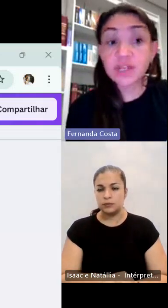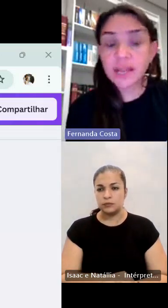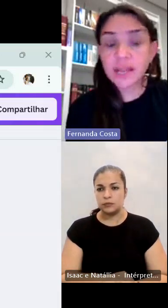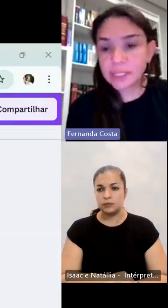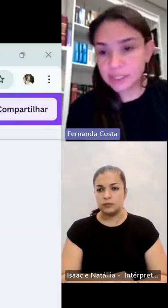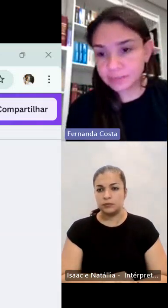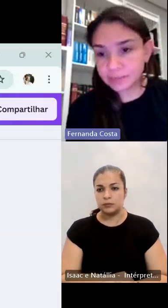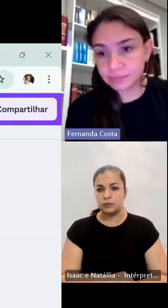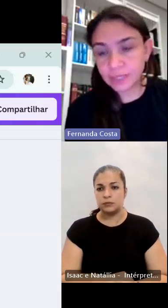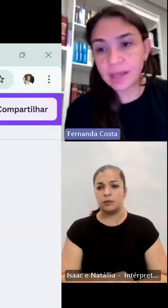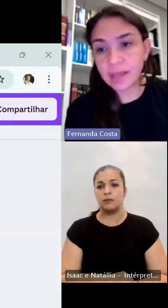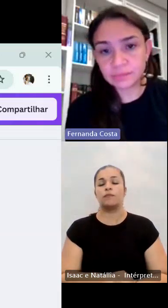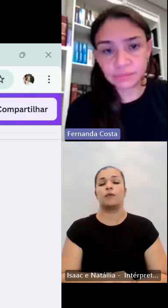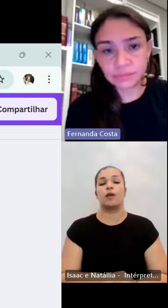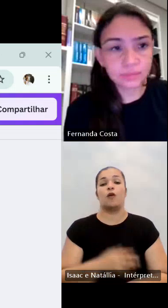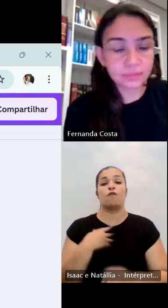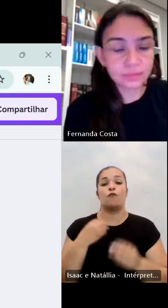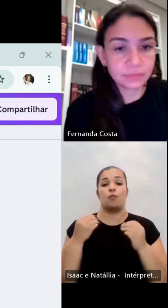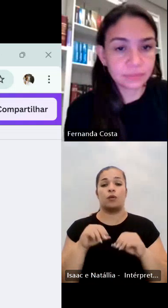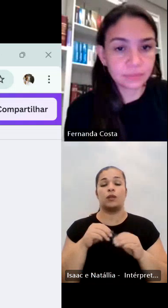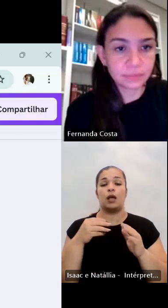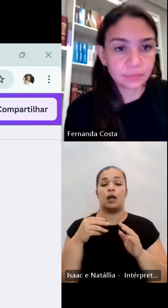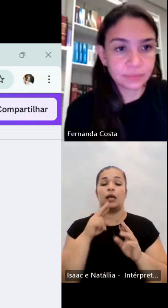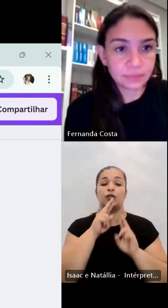Vou deixar até amanhã, tá?